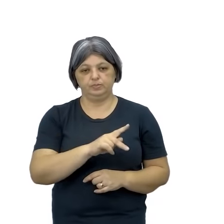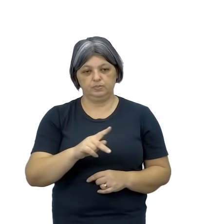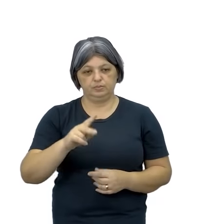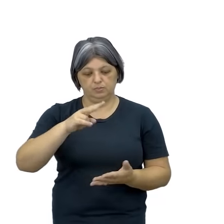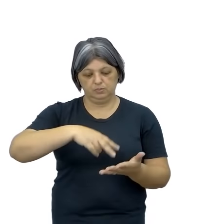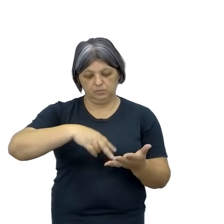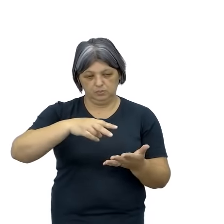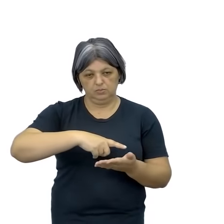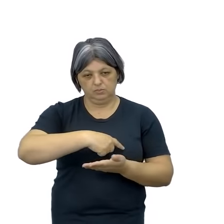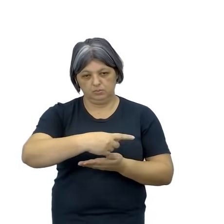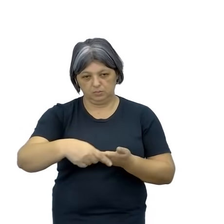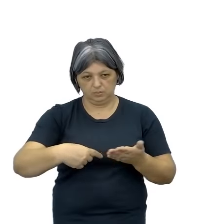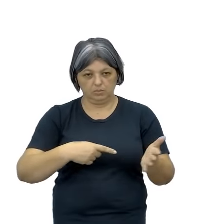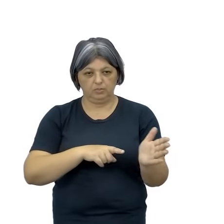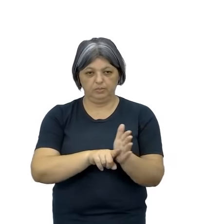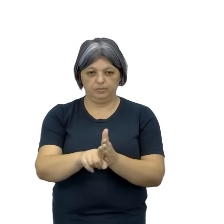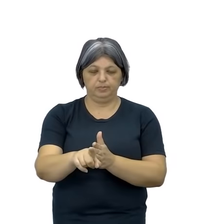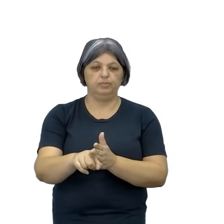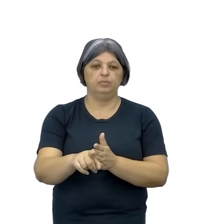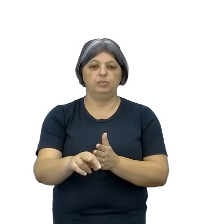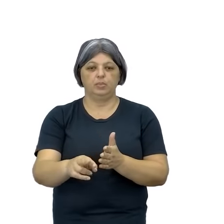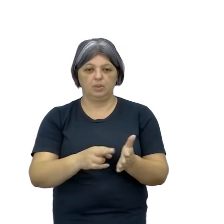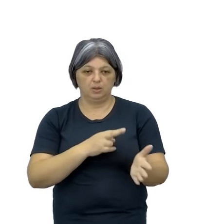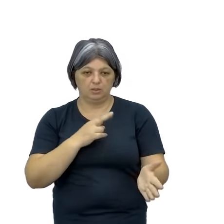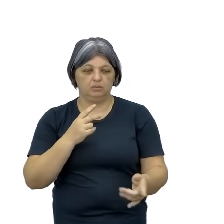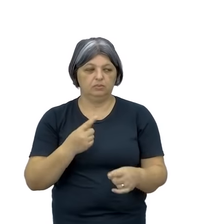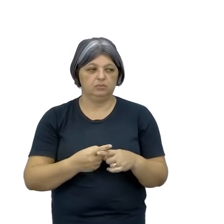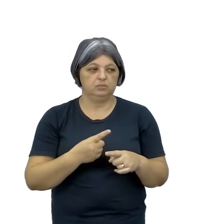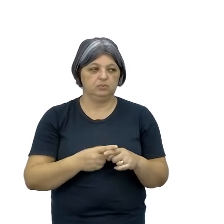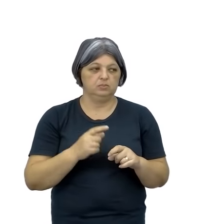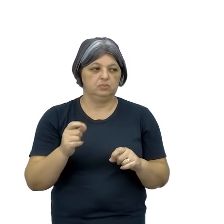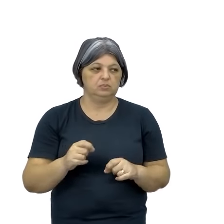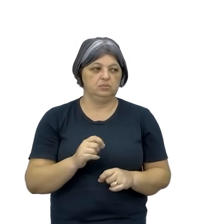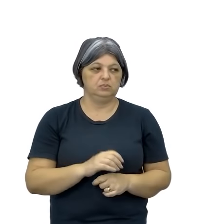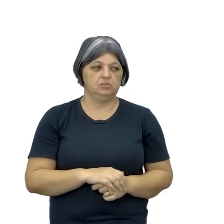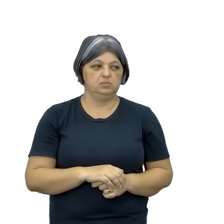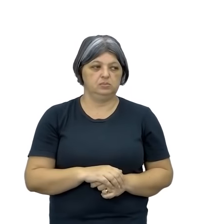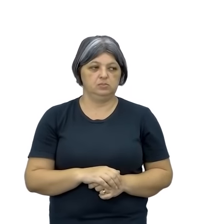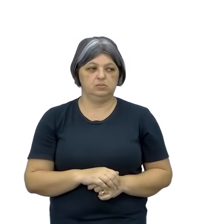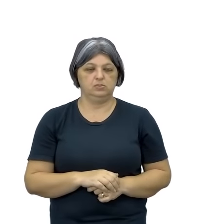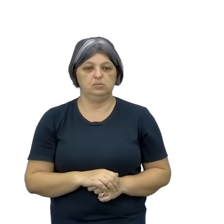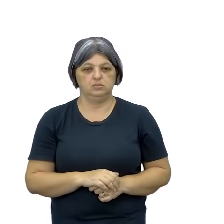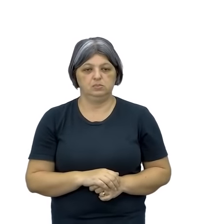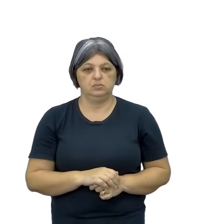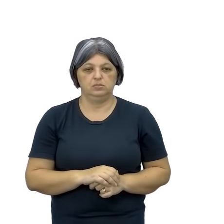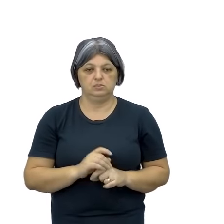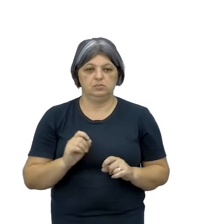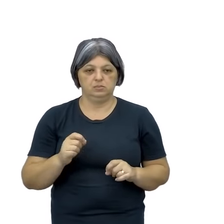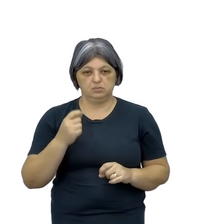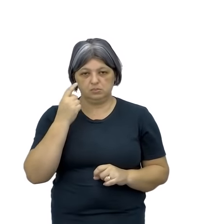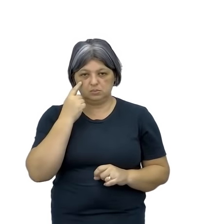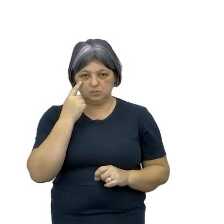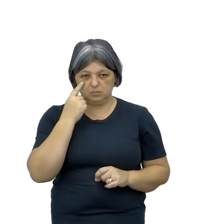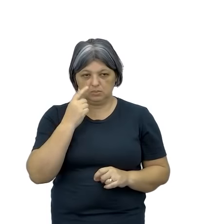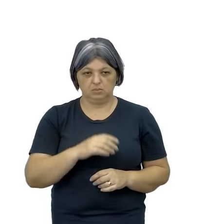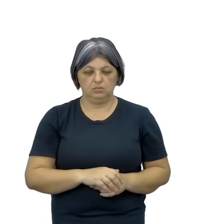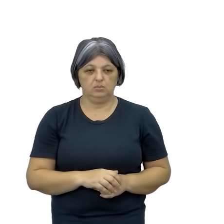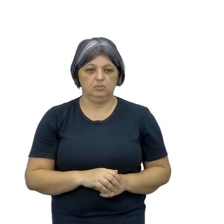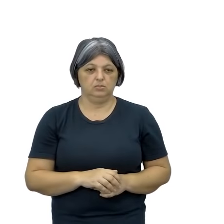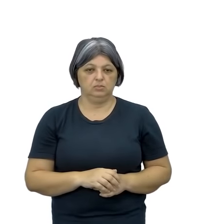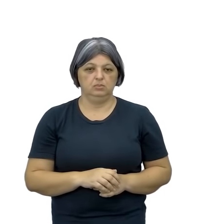caderno de perguntas e respostas, porque também ali tem umas orientações, né? No caso da indicação também de uma redação,